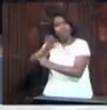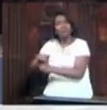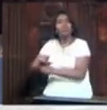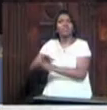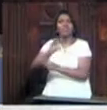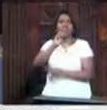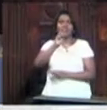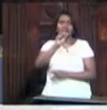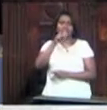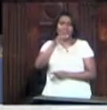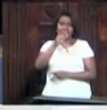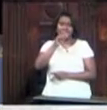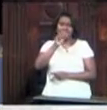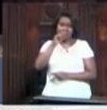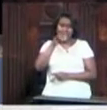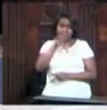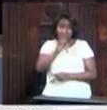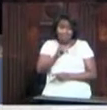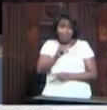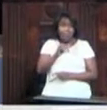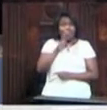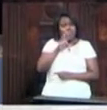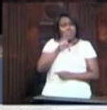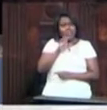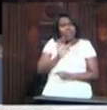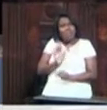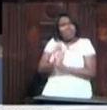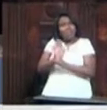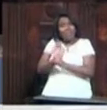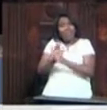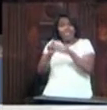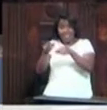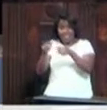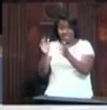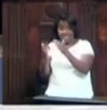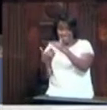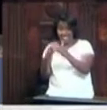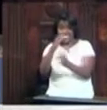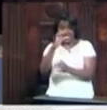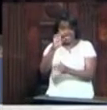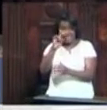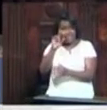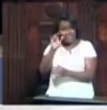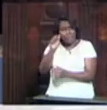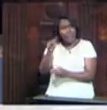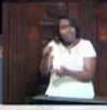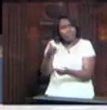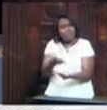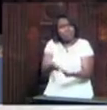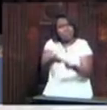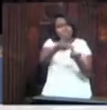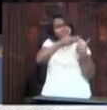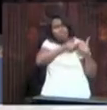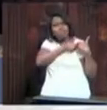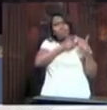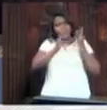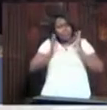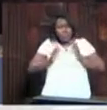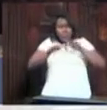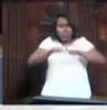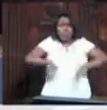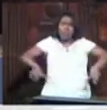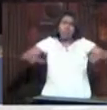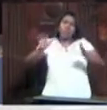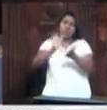mas deveria o BNDES estimular a SEDAI a assumir o saneamento básico em todo o Estado do